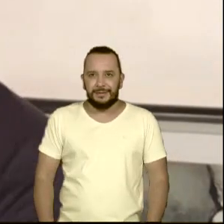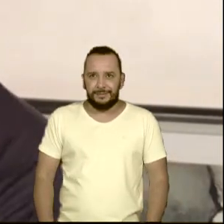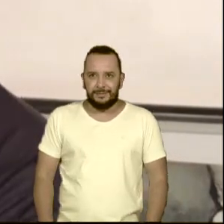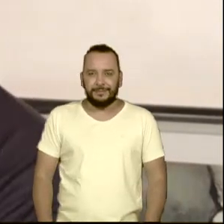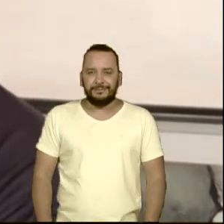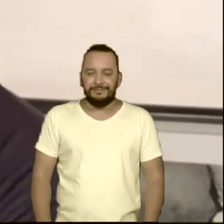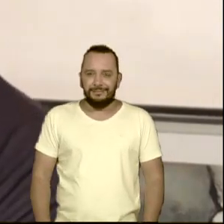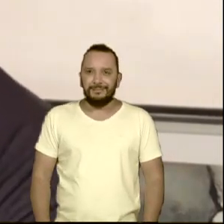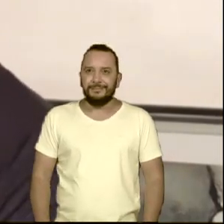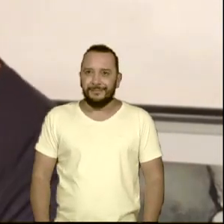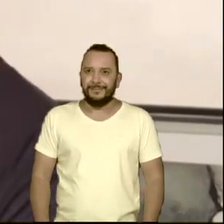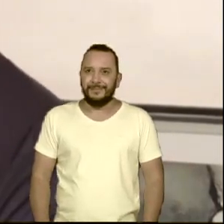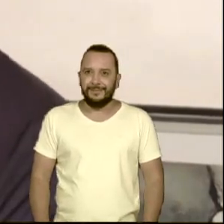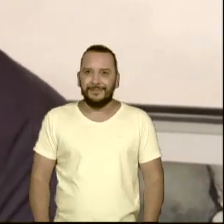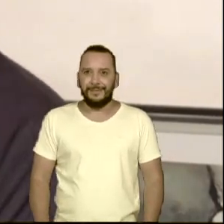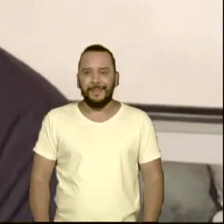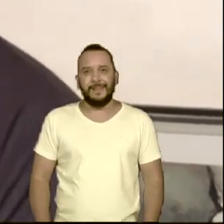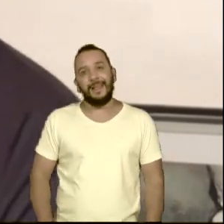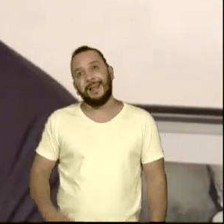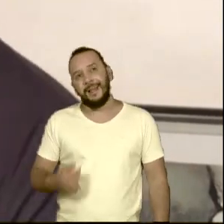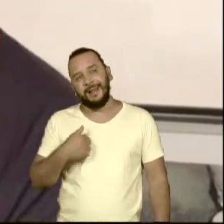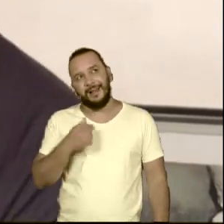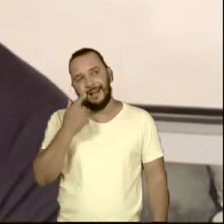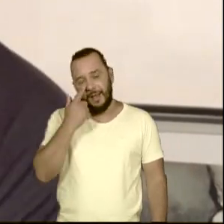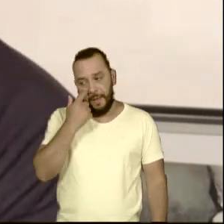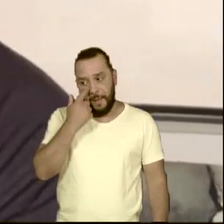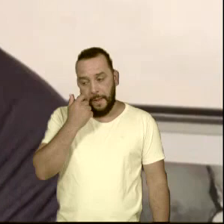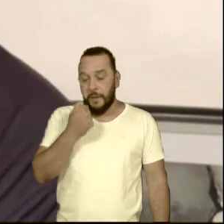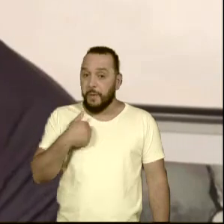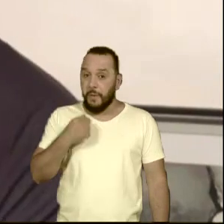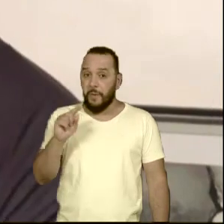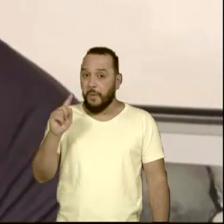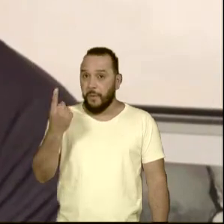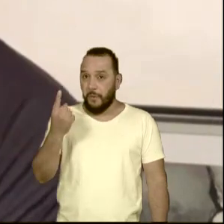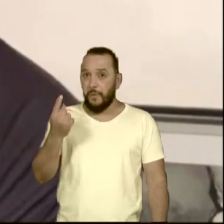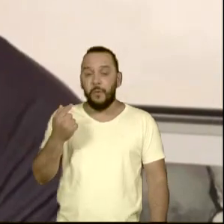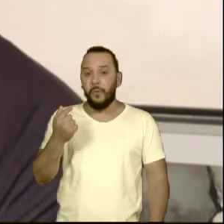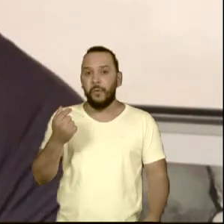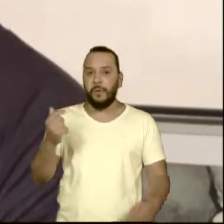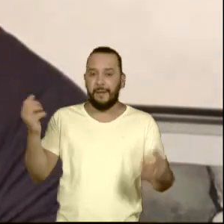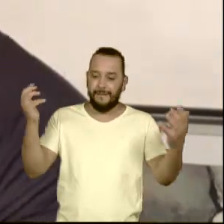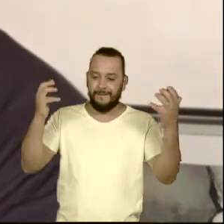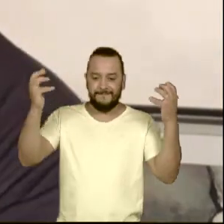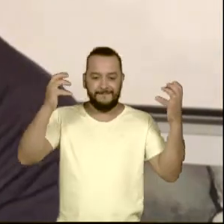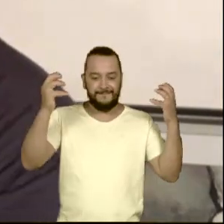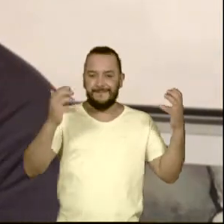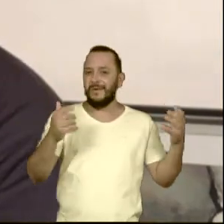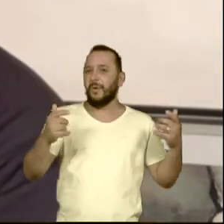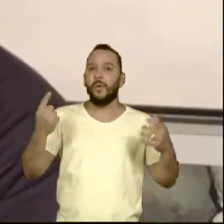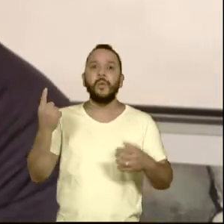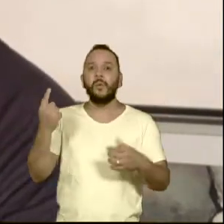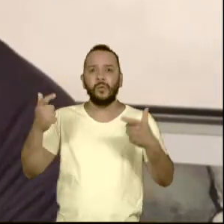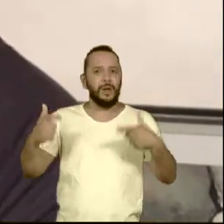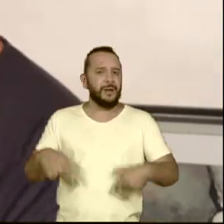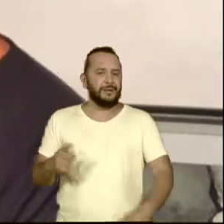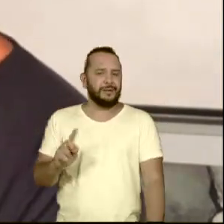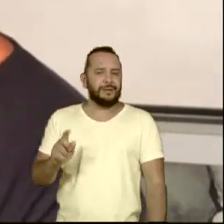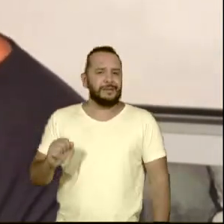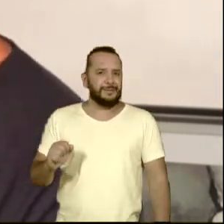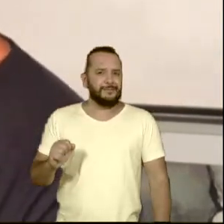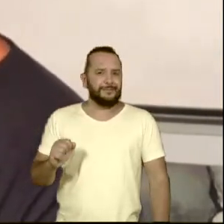Ah, gente, acho que a gente... Eu acho que não existe uma fórmula para você falar de onde vem a criatividade para, tá?